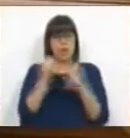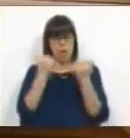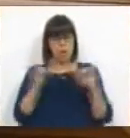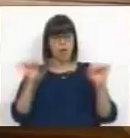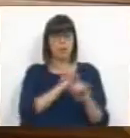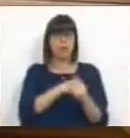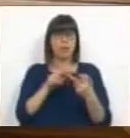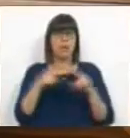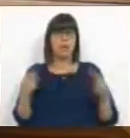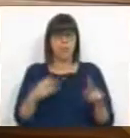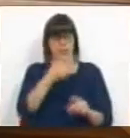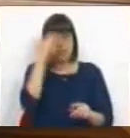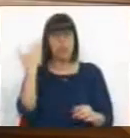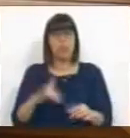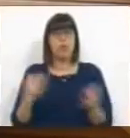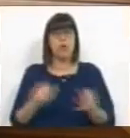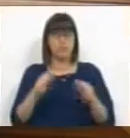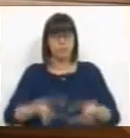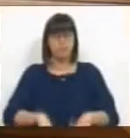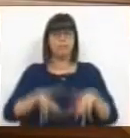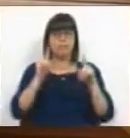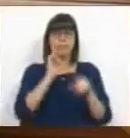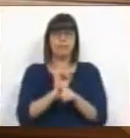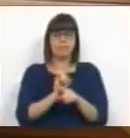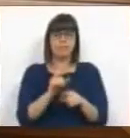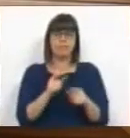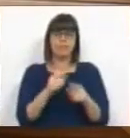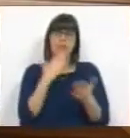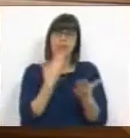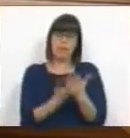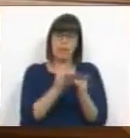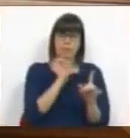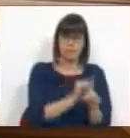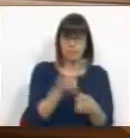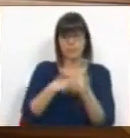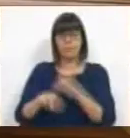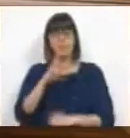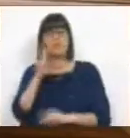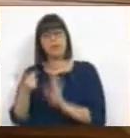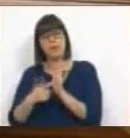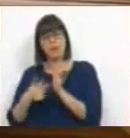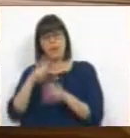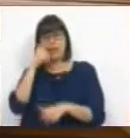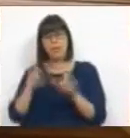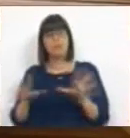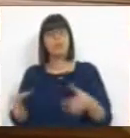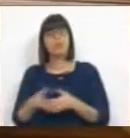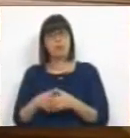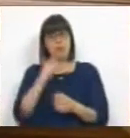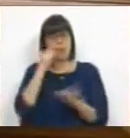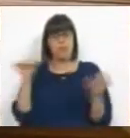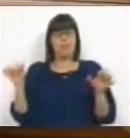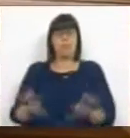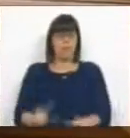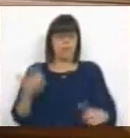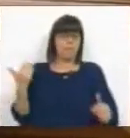autonomia do poder local, que não só dificultaram o desenvolvimento das suas atribuições e a resposta às necessidades das populações, como agravaram